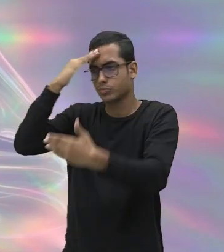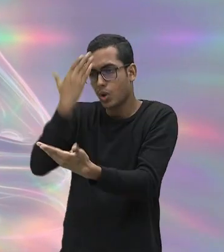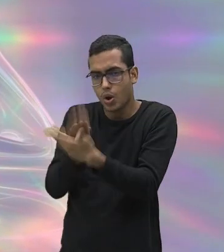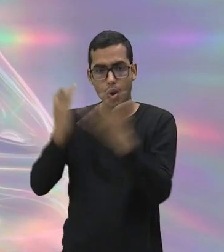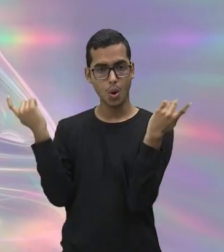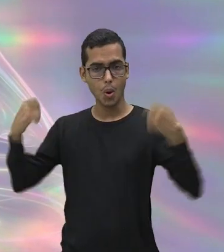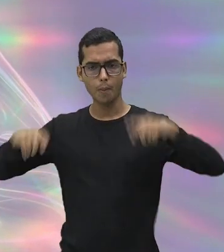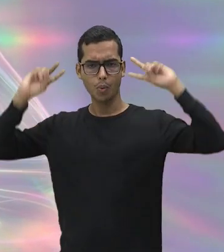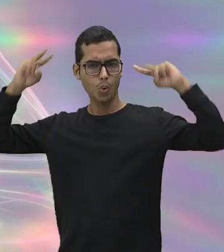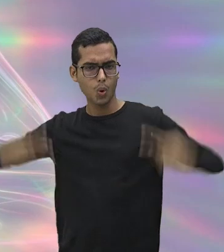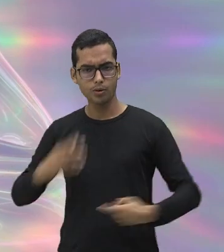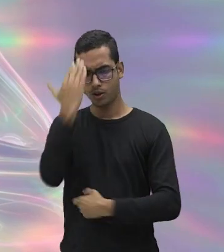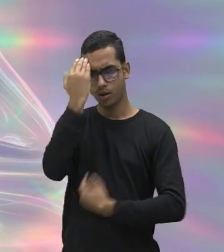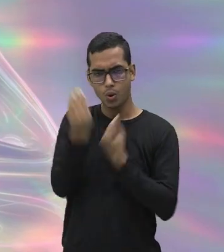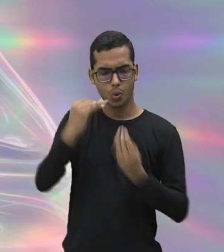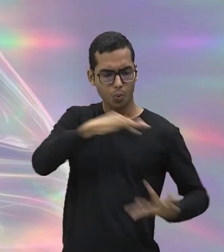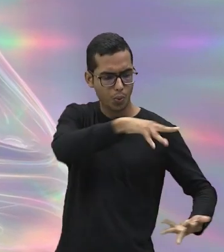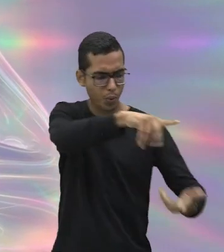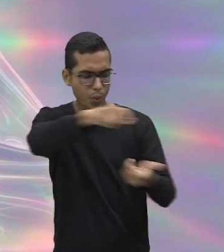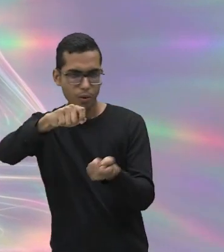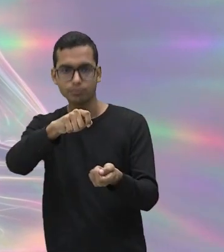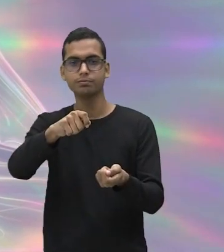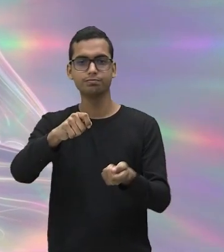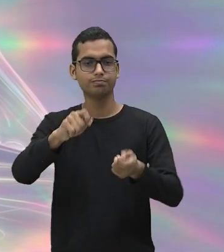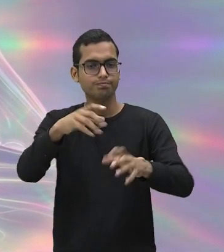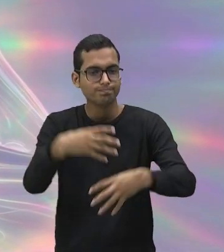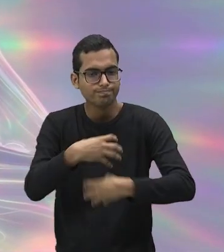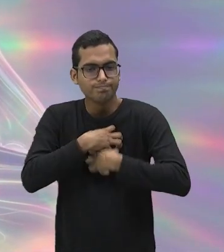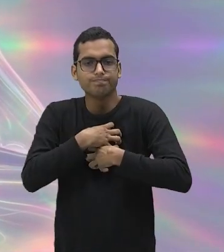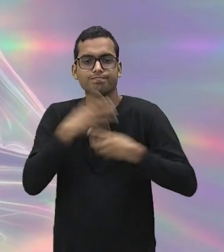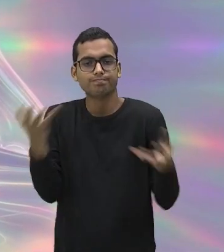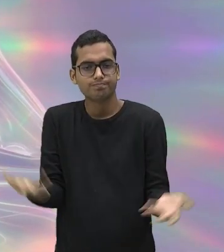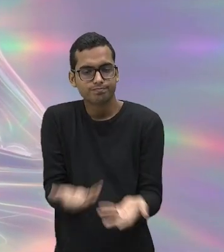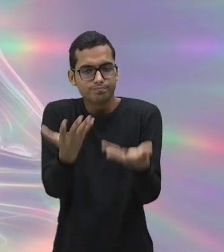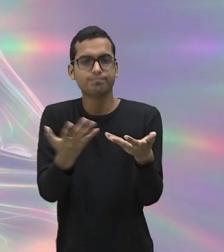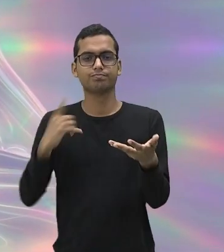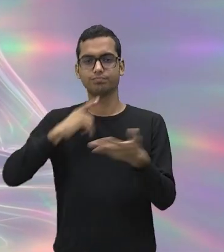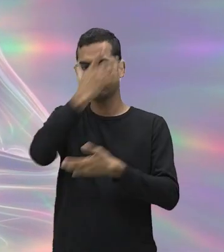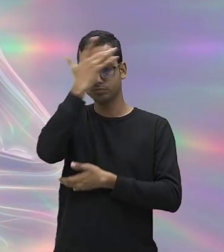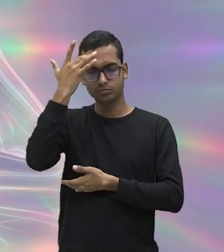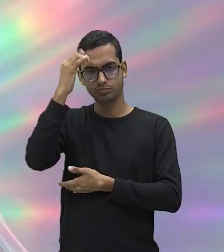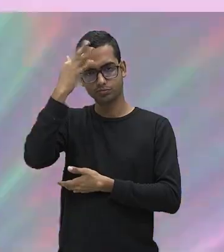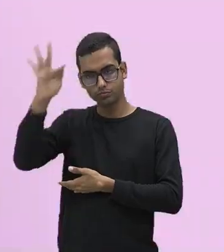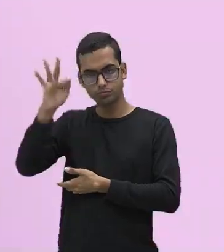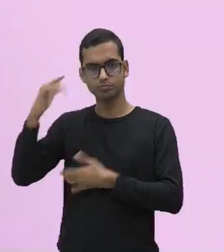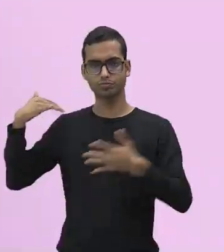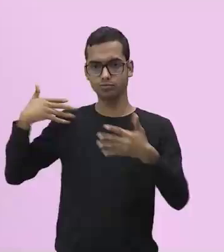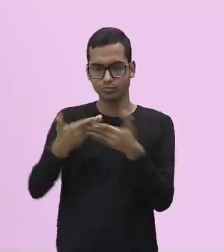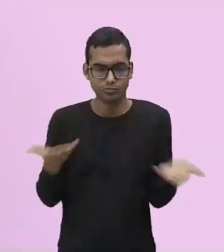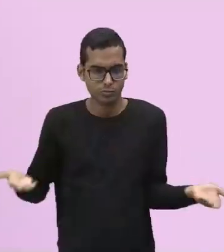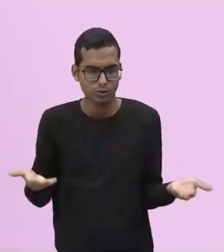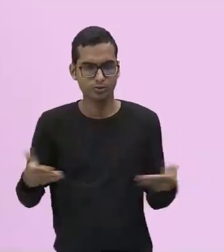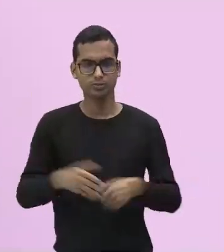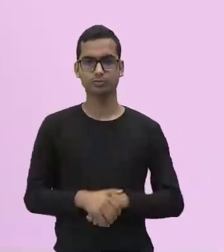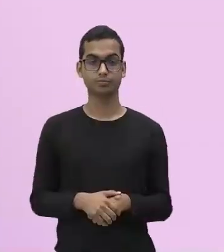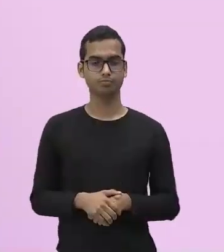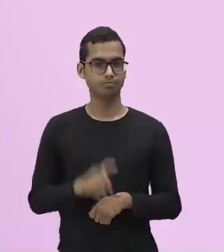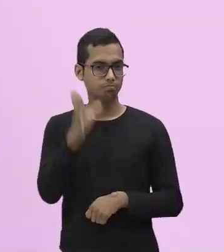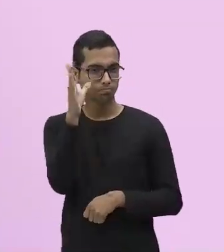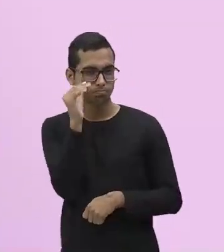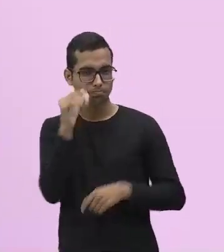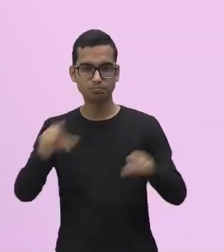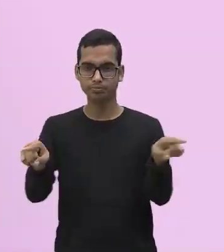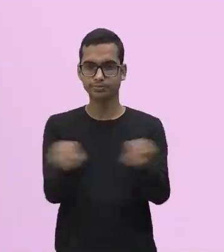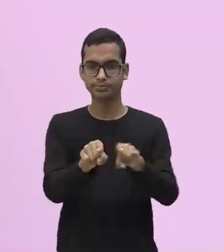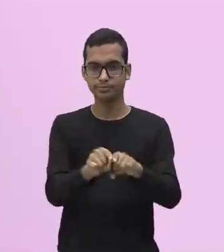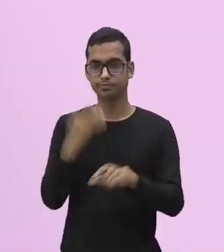humana de compreender o mundo continuam a inspirar pensadores até hoje. Fatos curiosos.